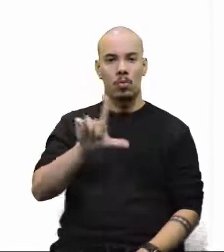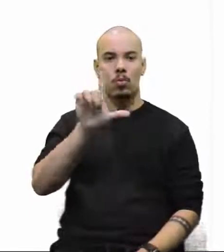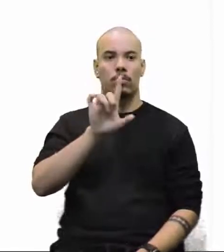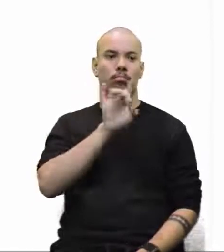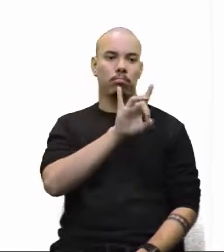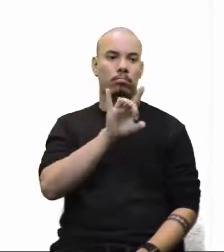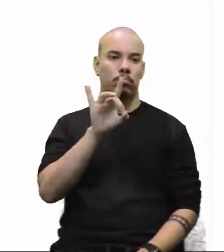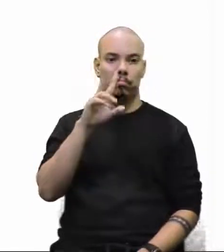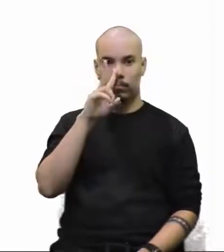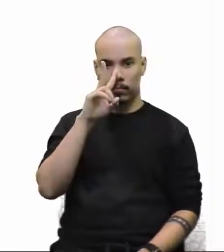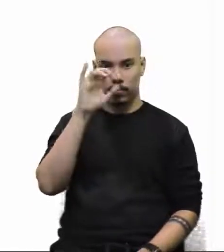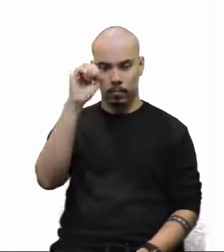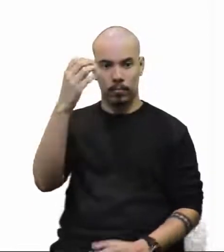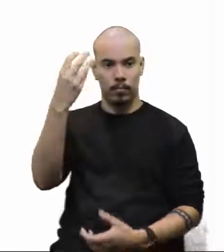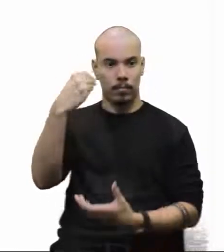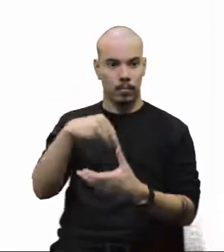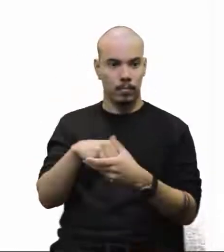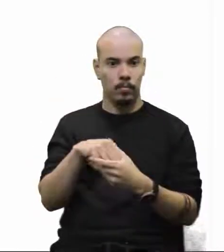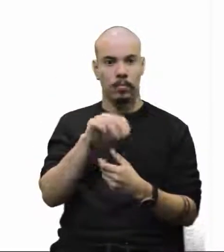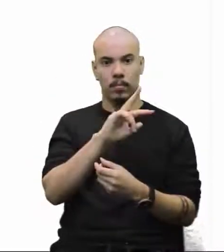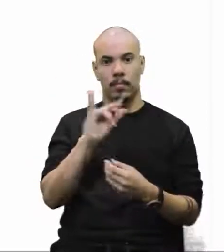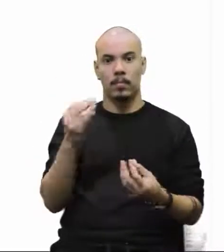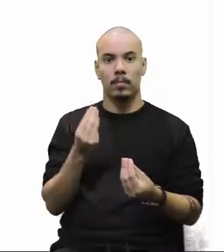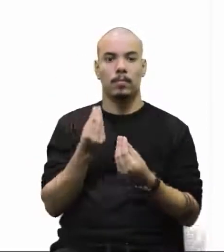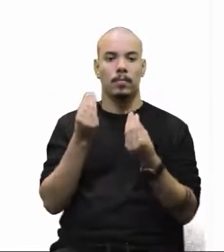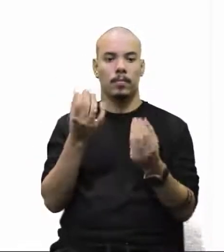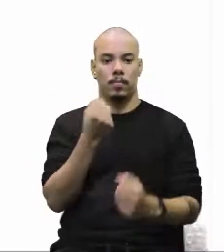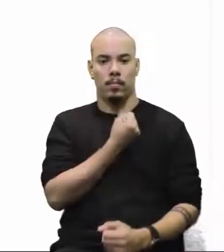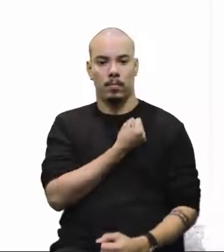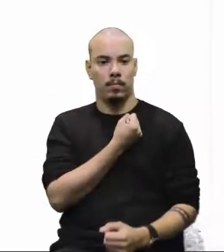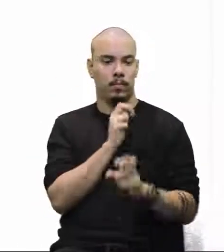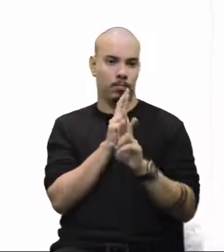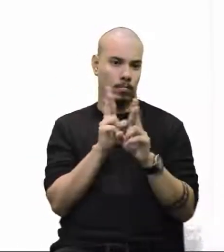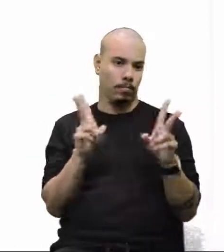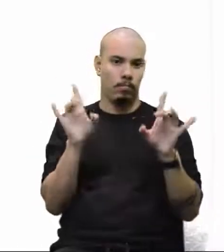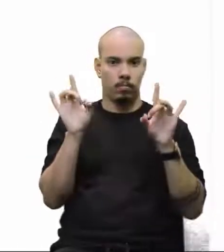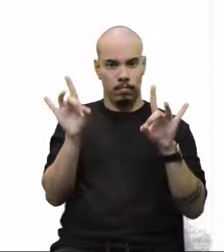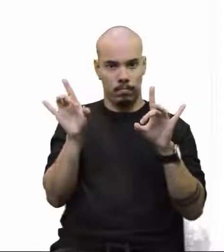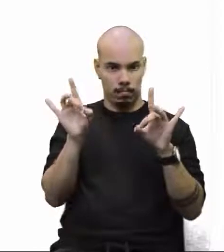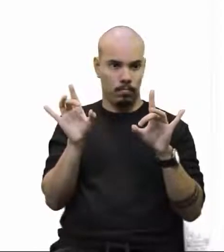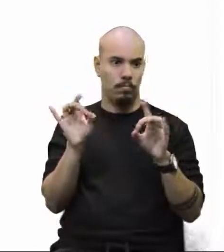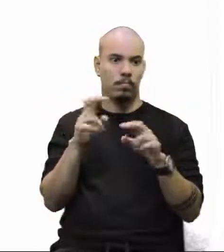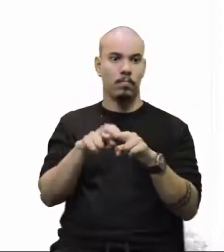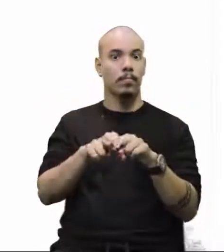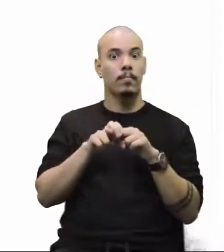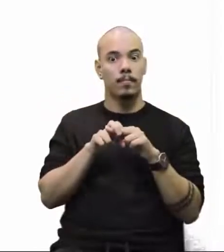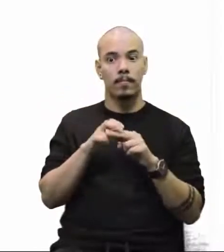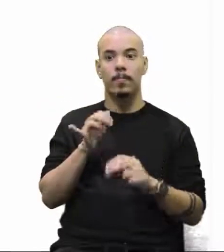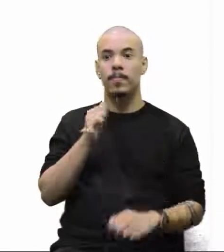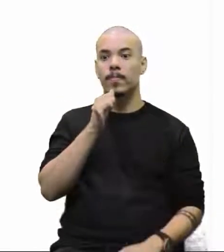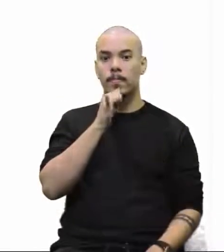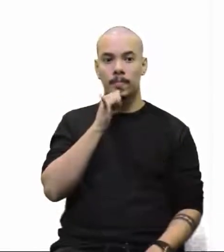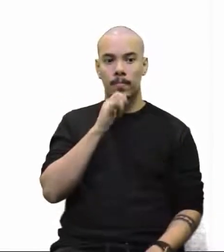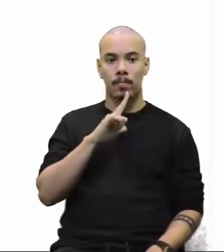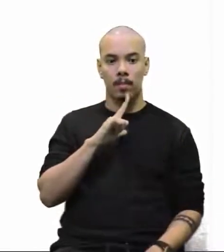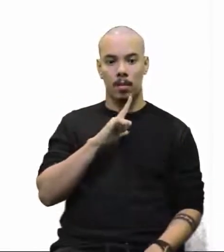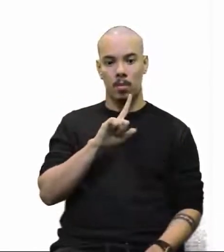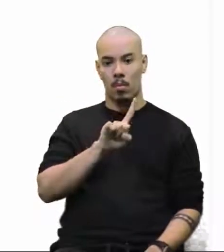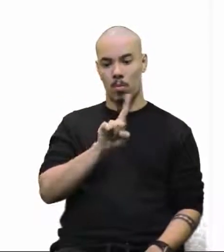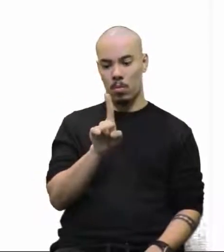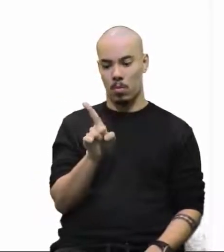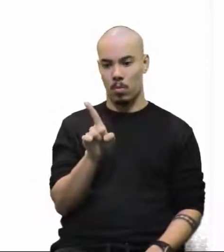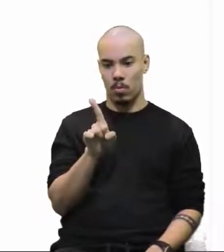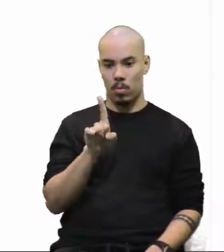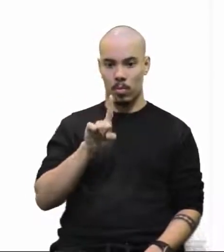força magnética exercendo nesse ponteiro, ele vai dar um valor de corrente elétrica diferenciado. Então aí eu, no caso, o ponteiro, no